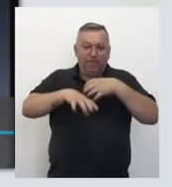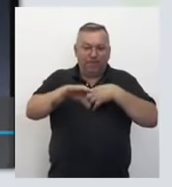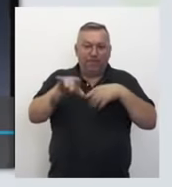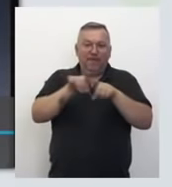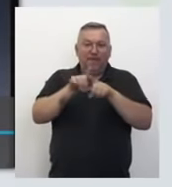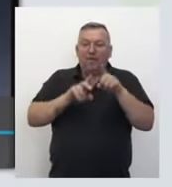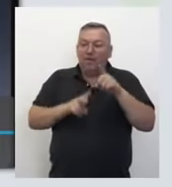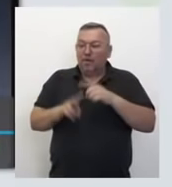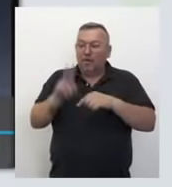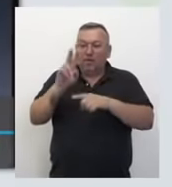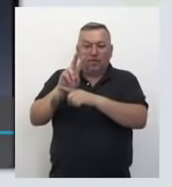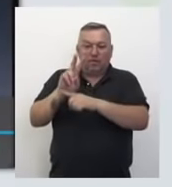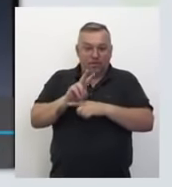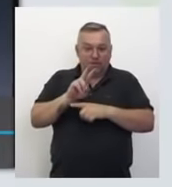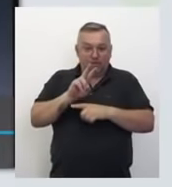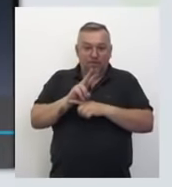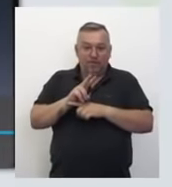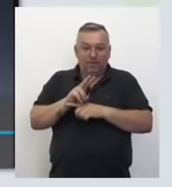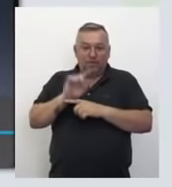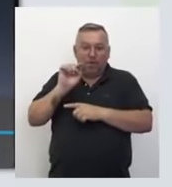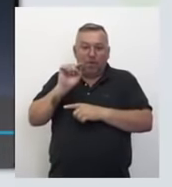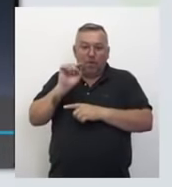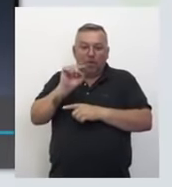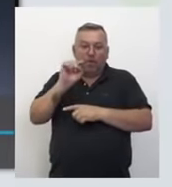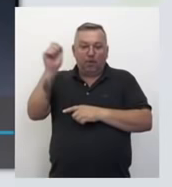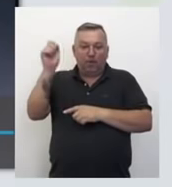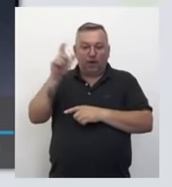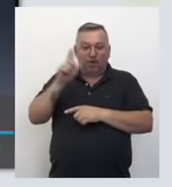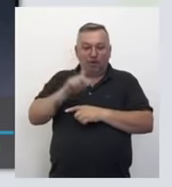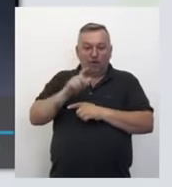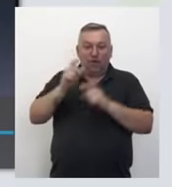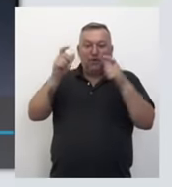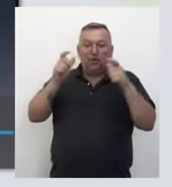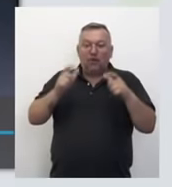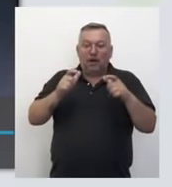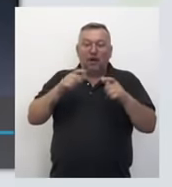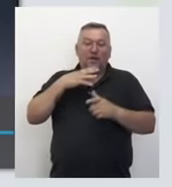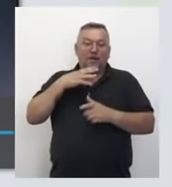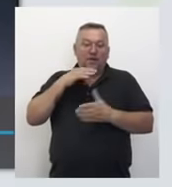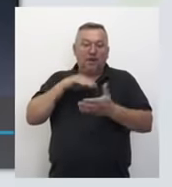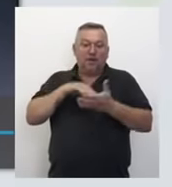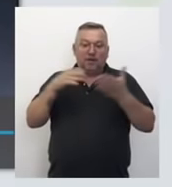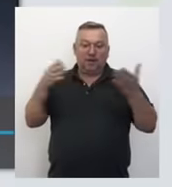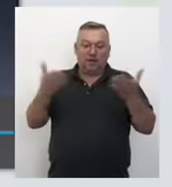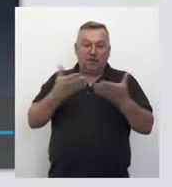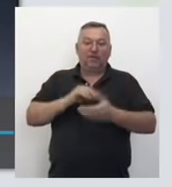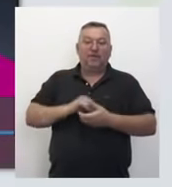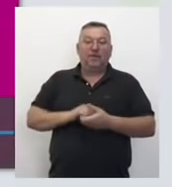preservarmos e protegermos o pálido ponto azul, o único lar que conhecemos até hoje.